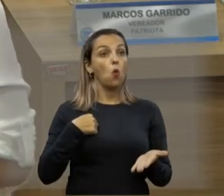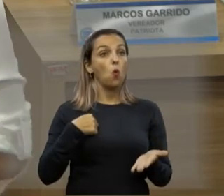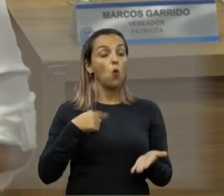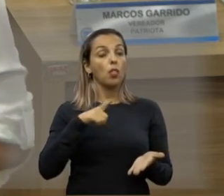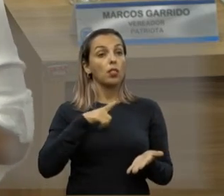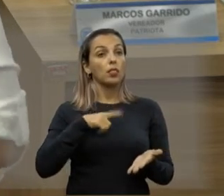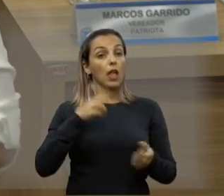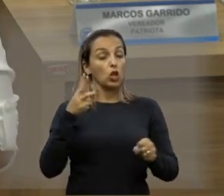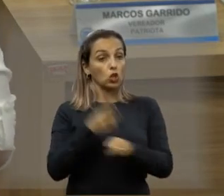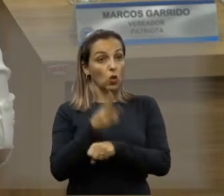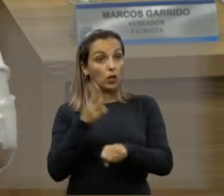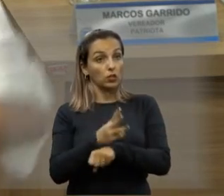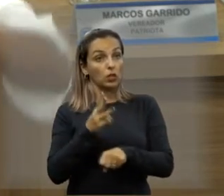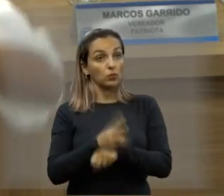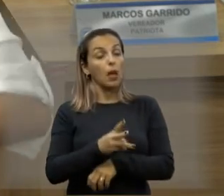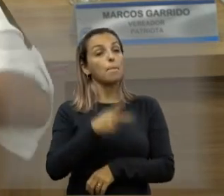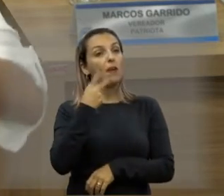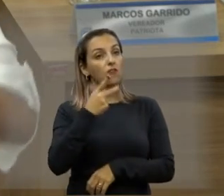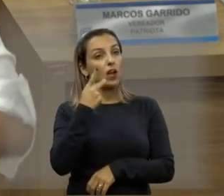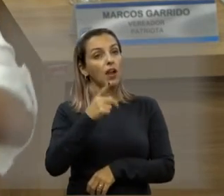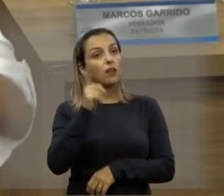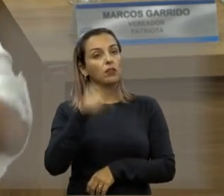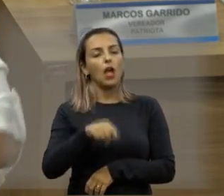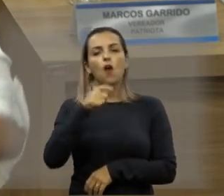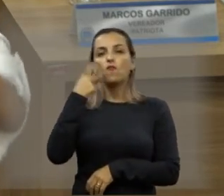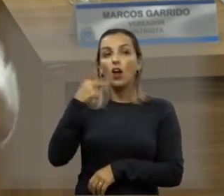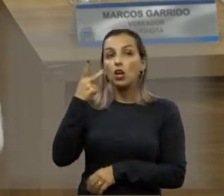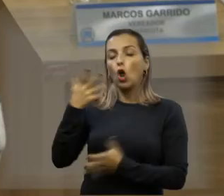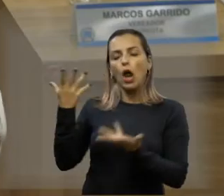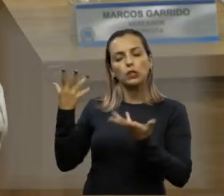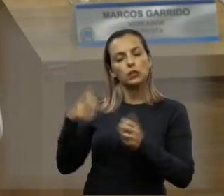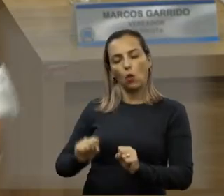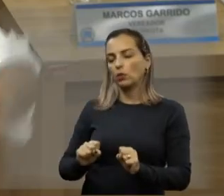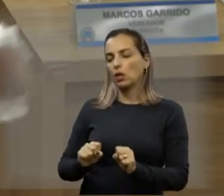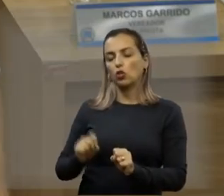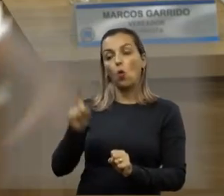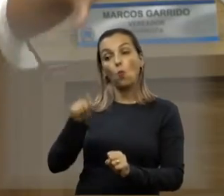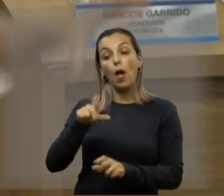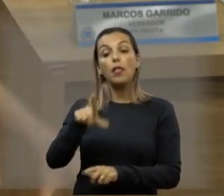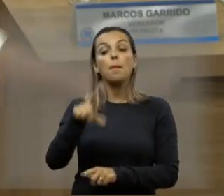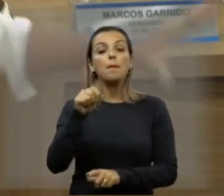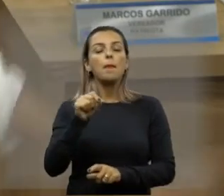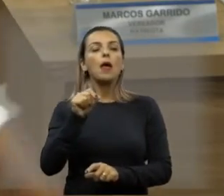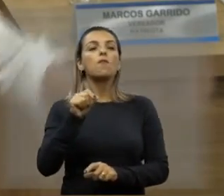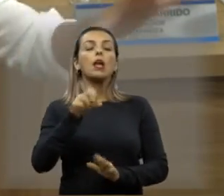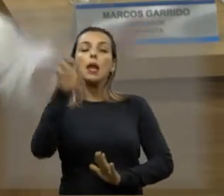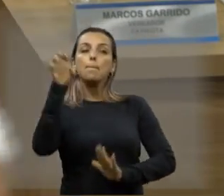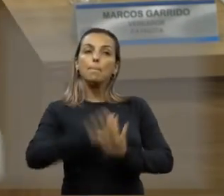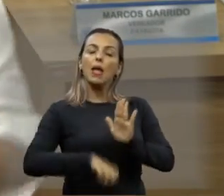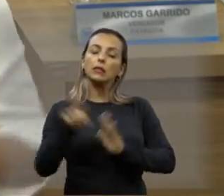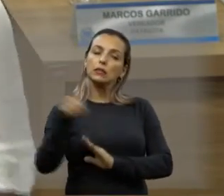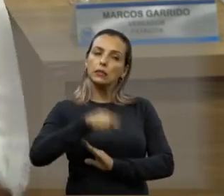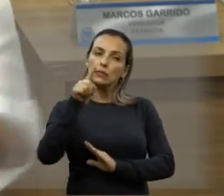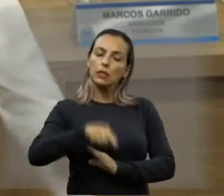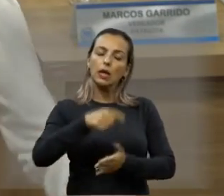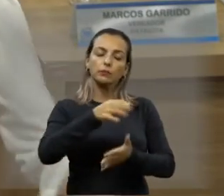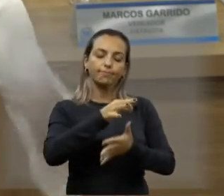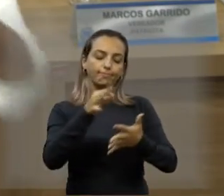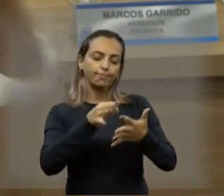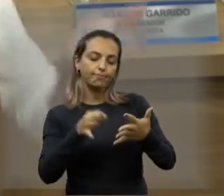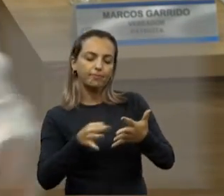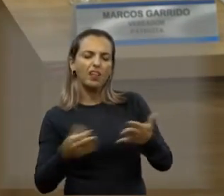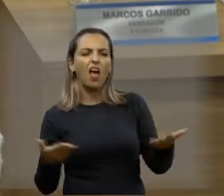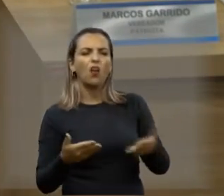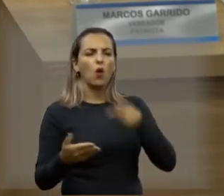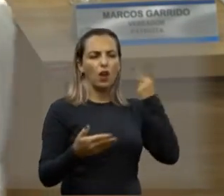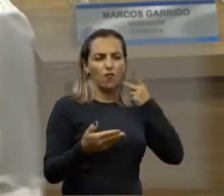apenas no WhatsApp que eu conversei com outro Vereador falando o vereador não aceitou dessa forma e ele prefere que seja derrubada e etc etc e